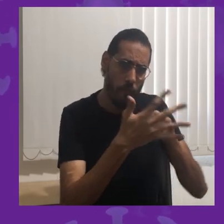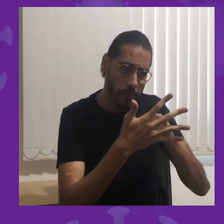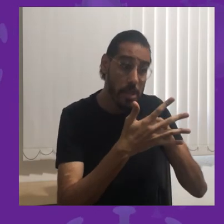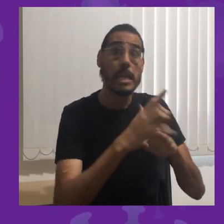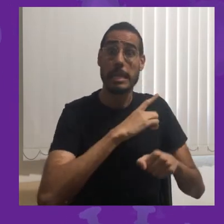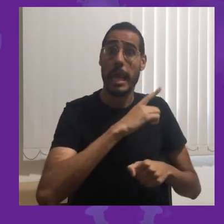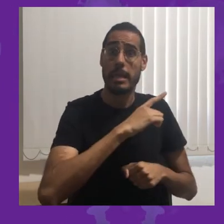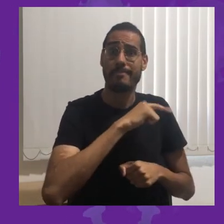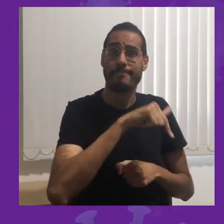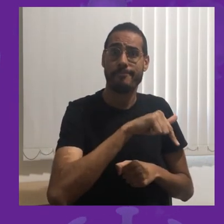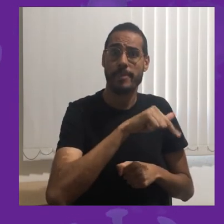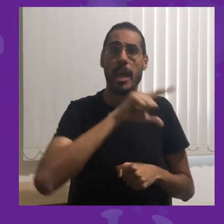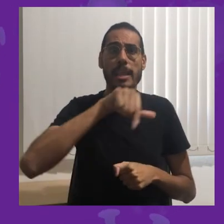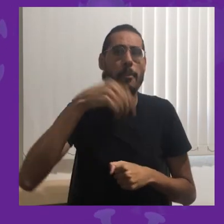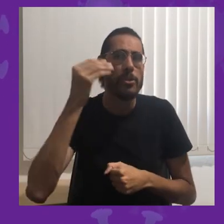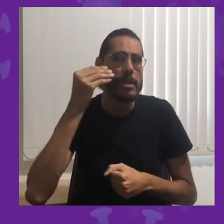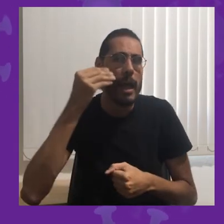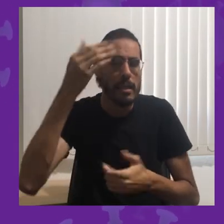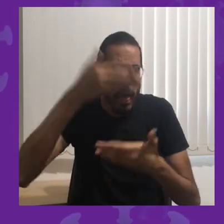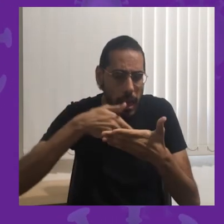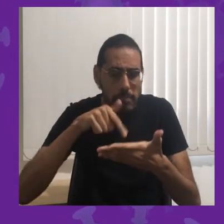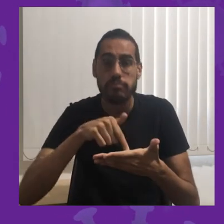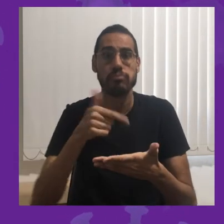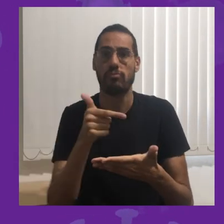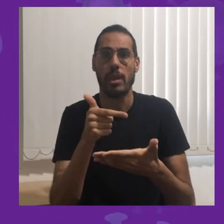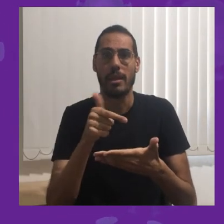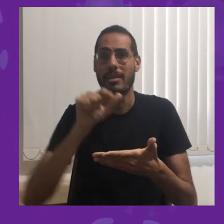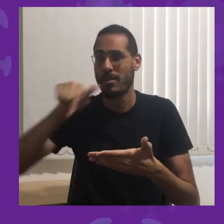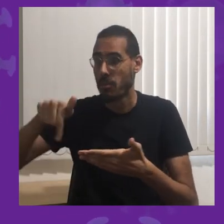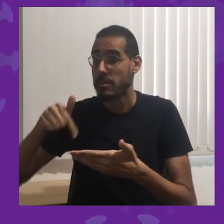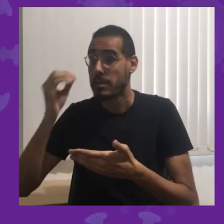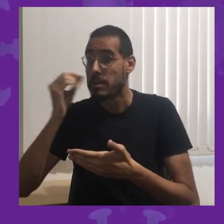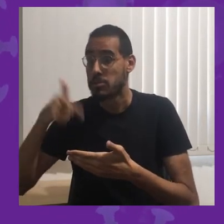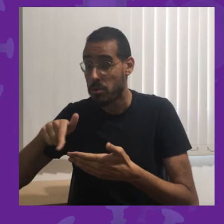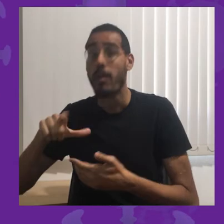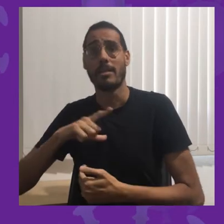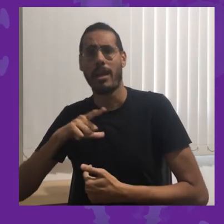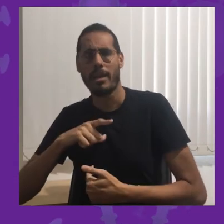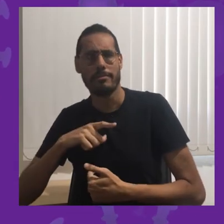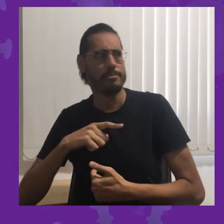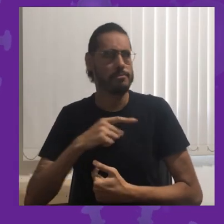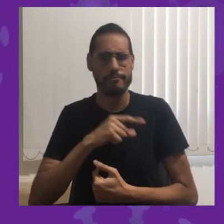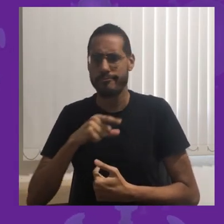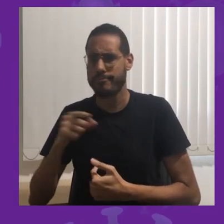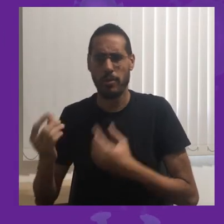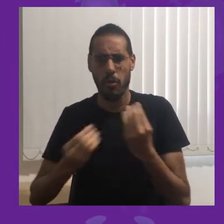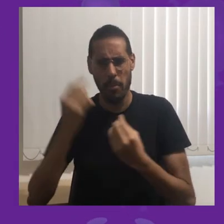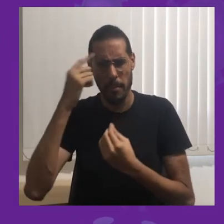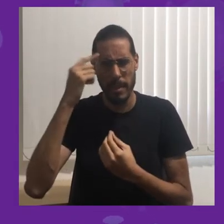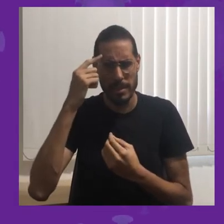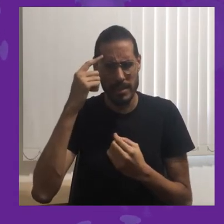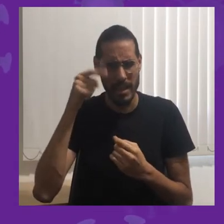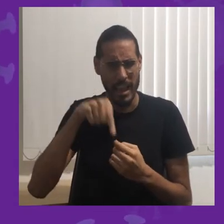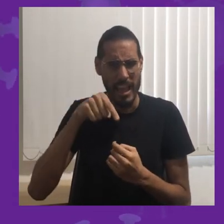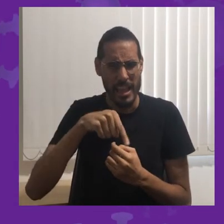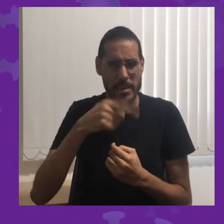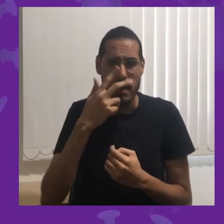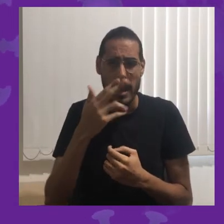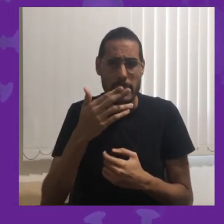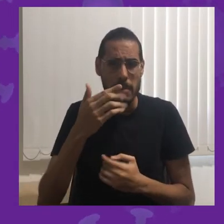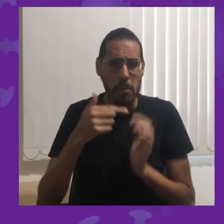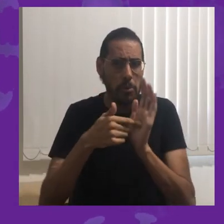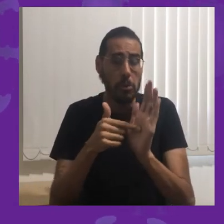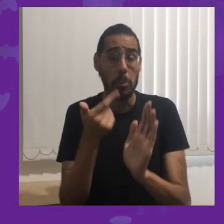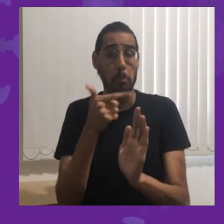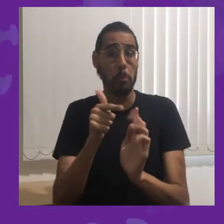depois ela faz o exame de novo da negativo depois ela faz de novo da positivo outra vez e aí a impressão que a gente tem é que